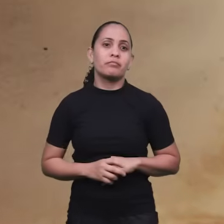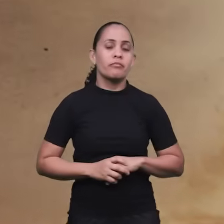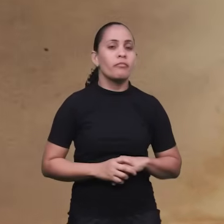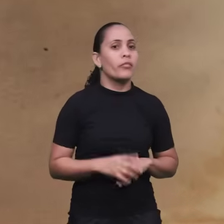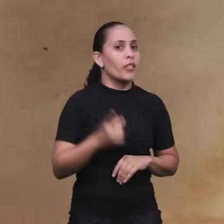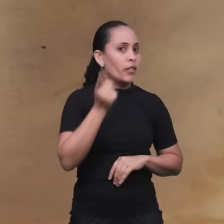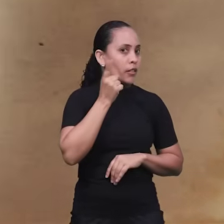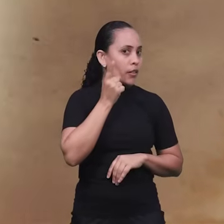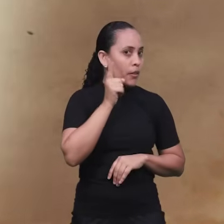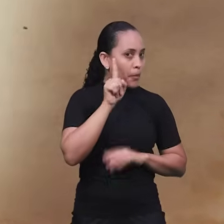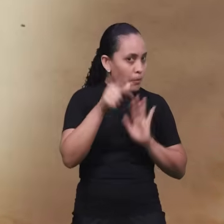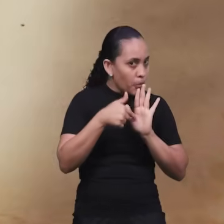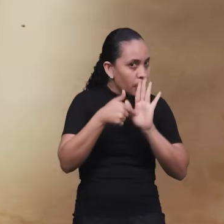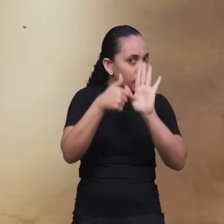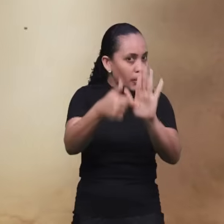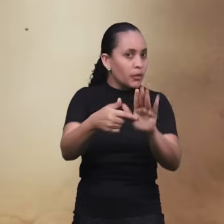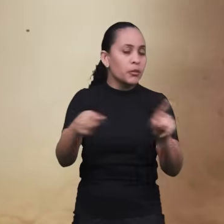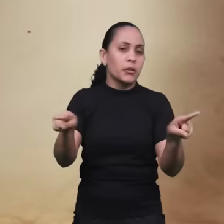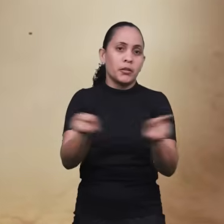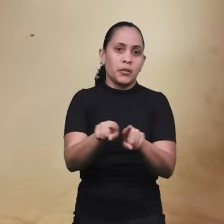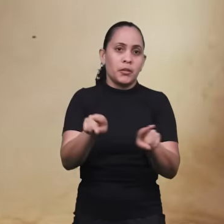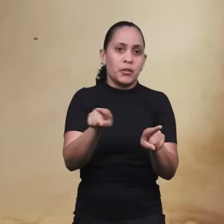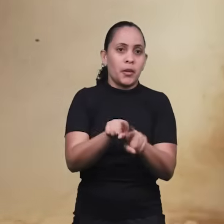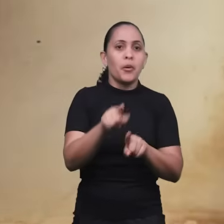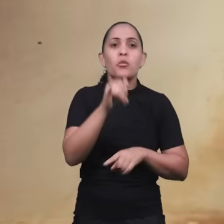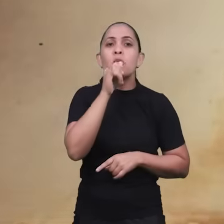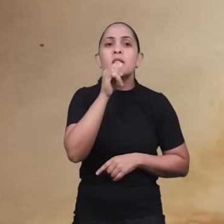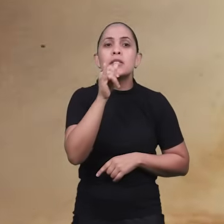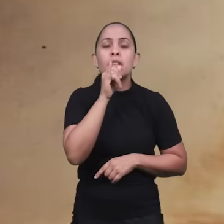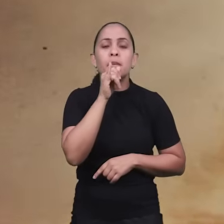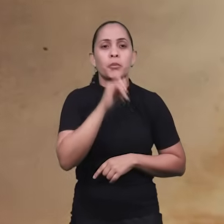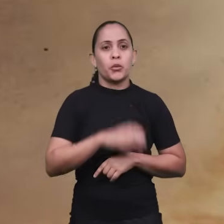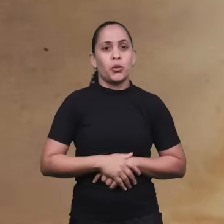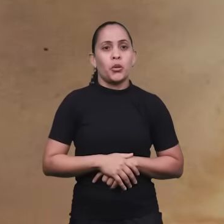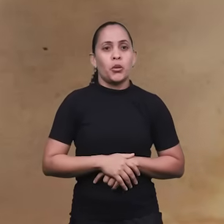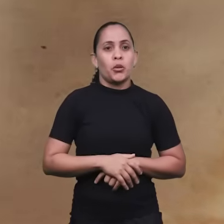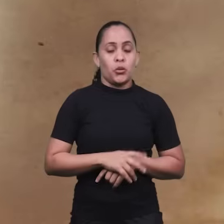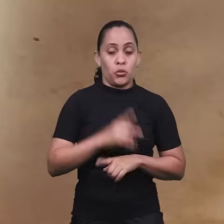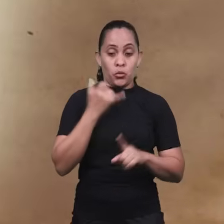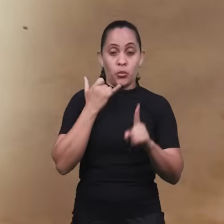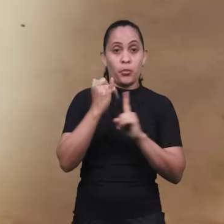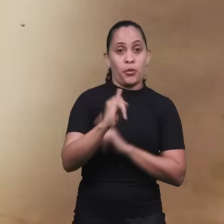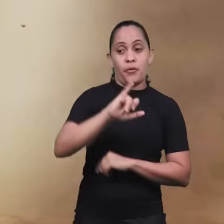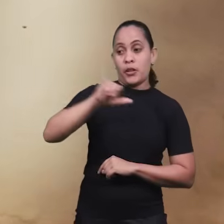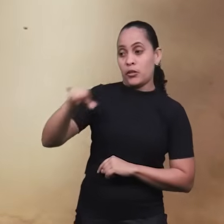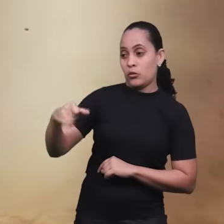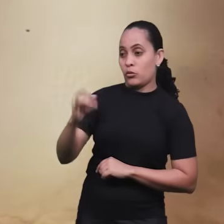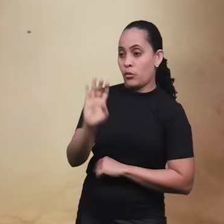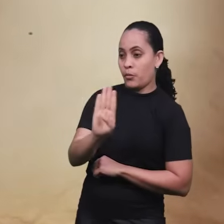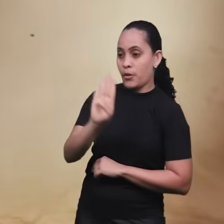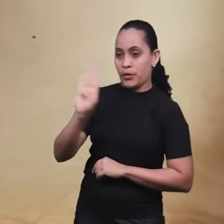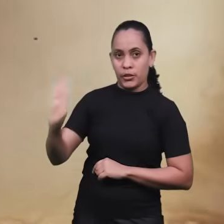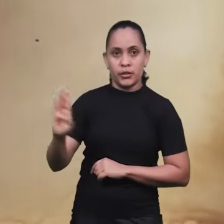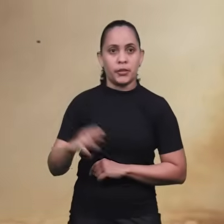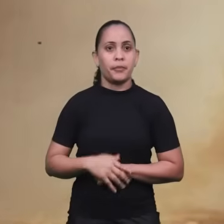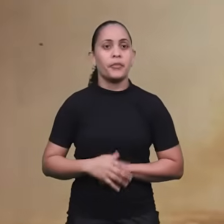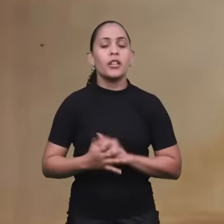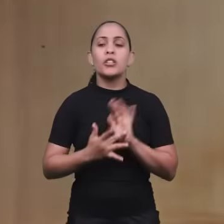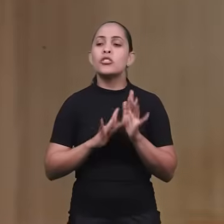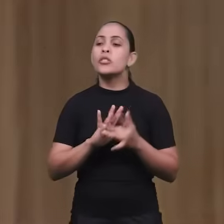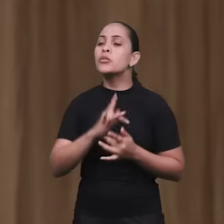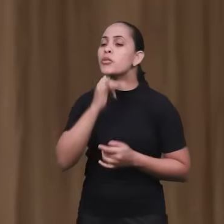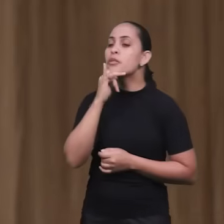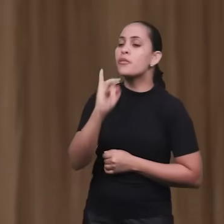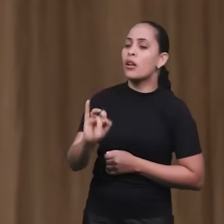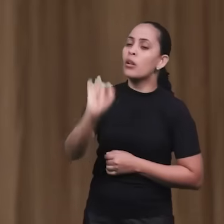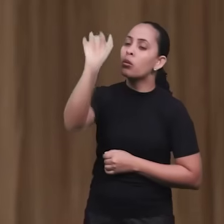a vosso Pai, que está nos céus. Aqui fica o exemplo do profeta João